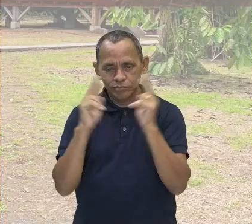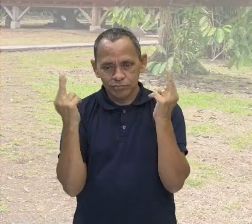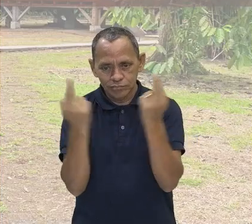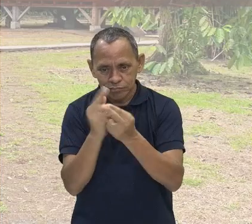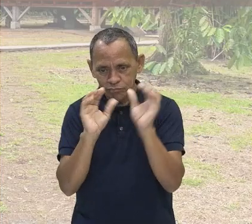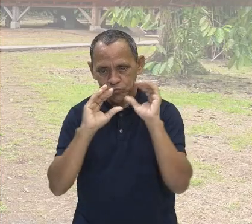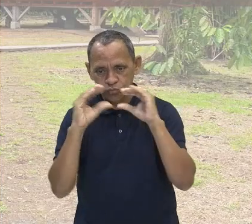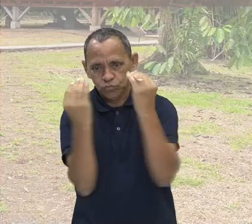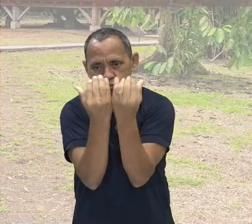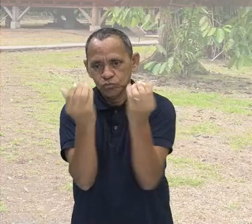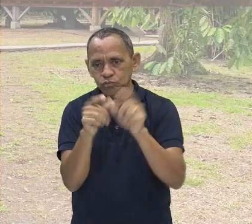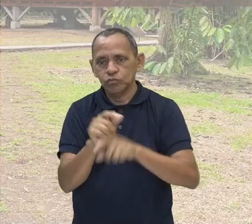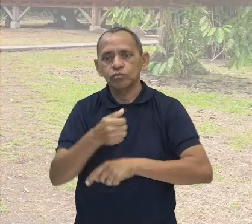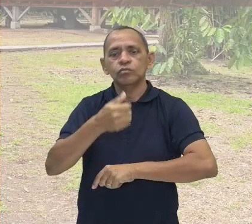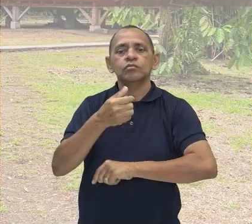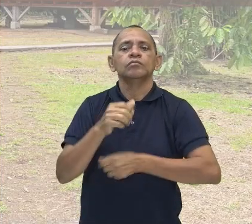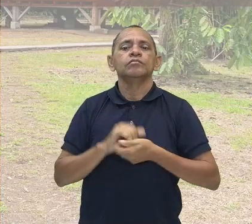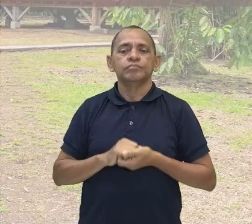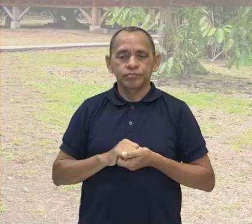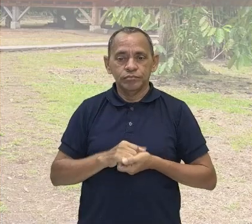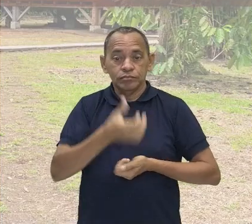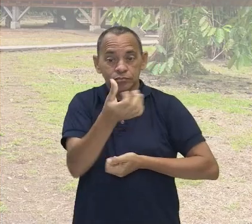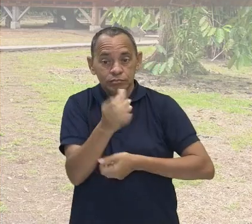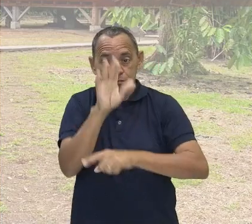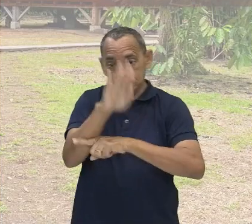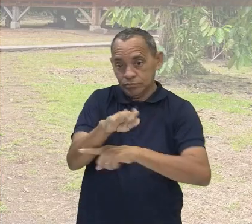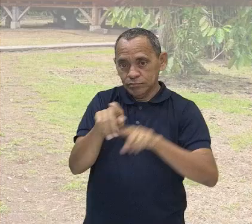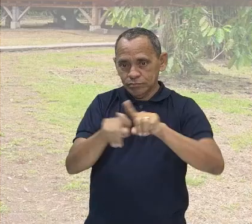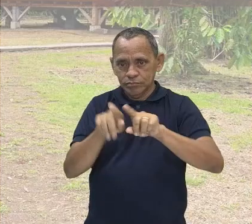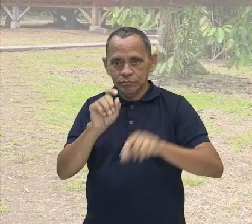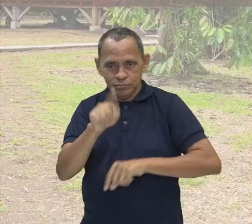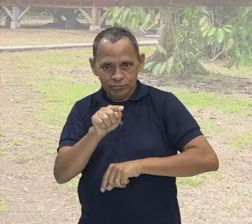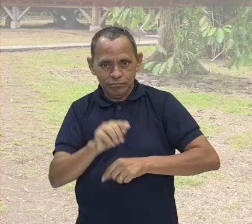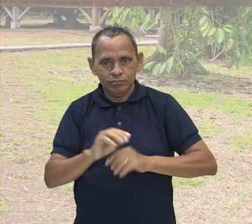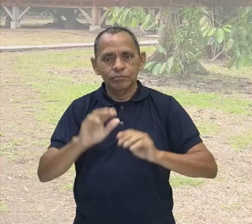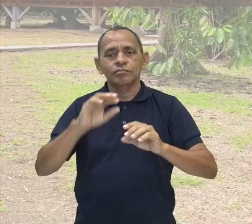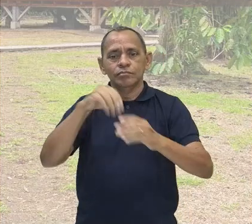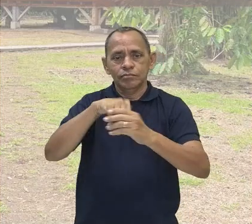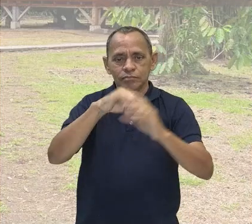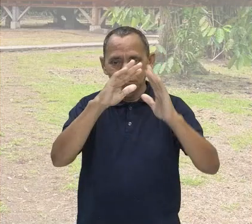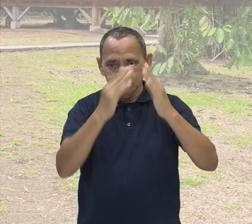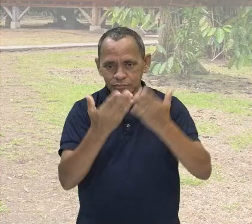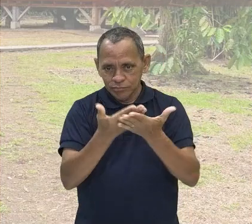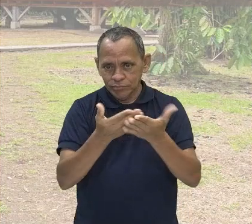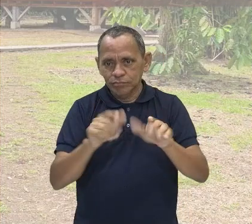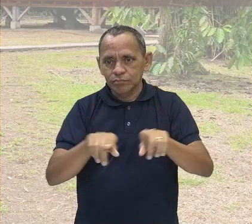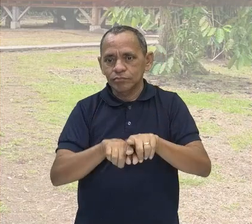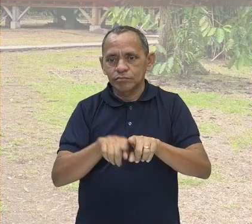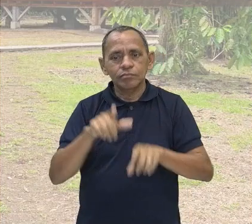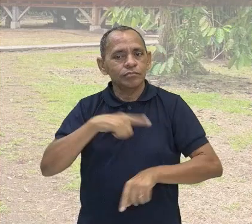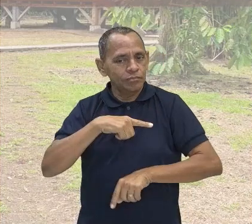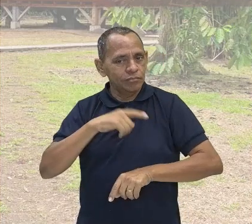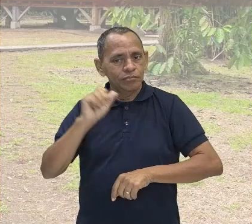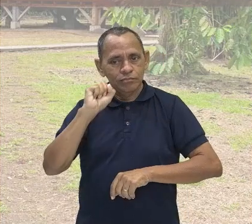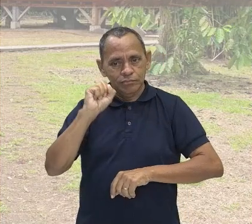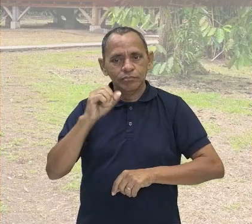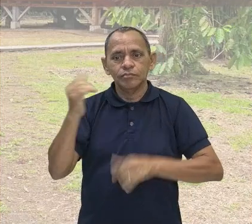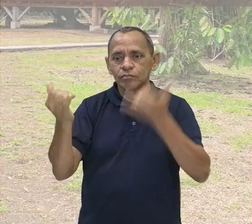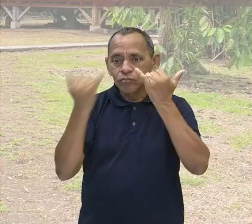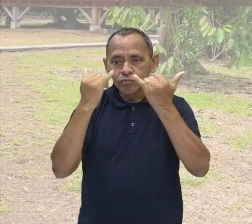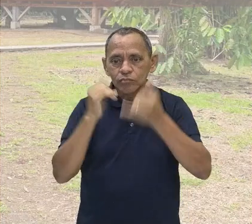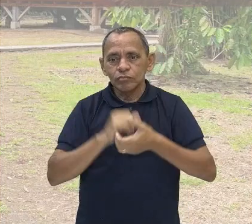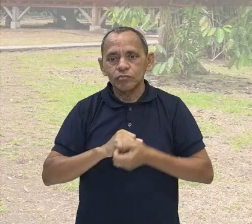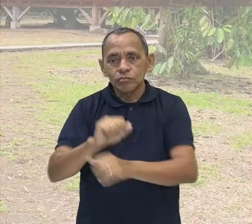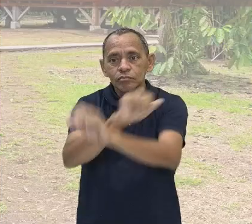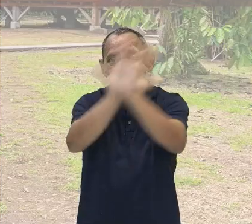às 18 horas. 6 horas da tarde, né, na escola. Então, informações explícitas. O quê? Do que eu